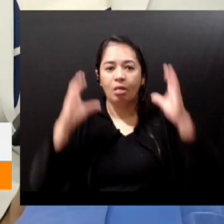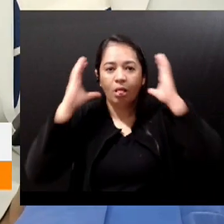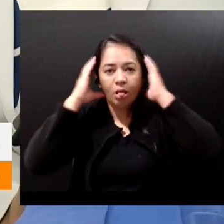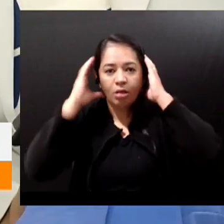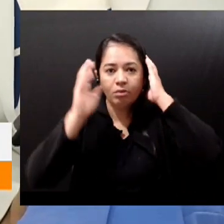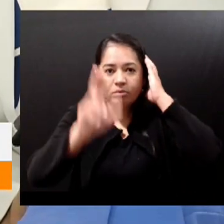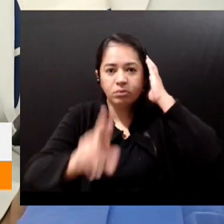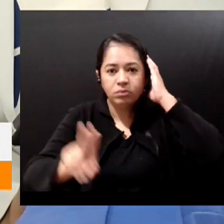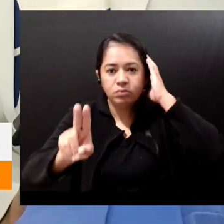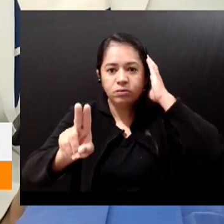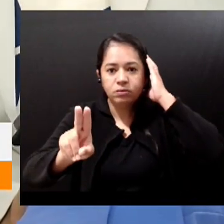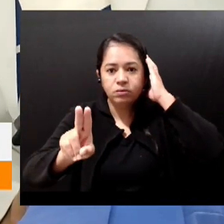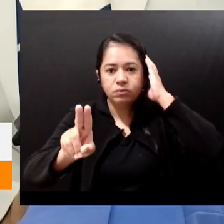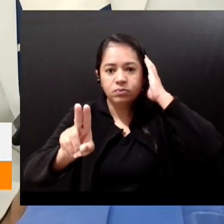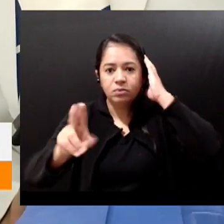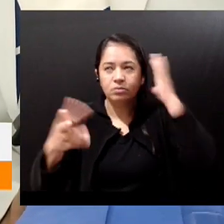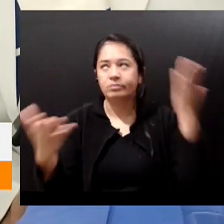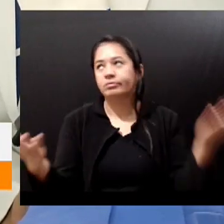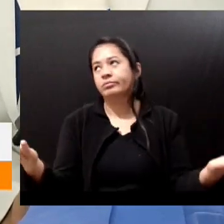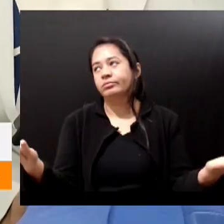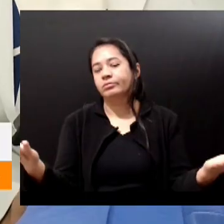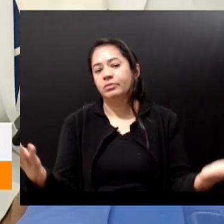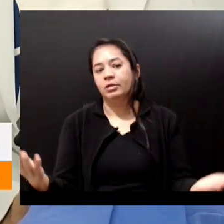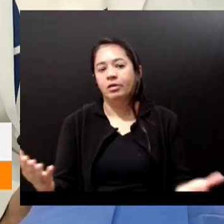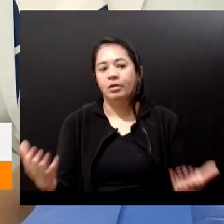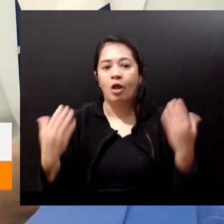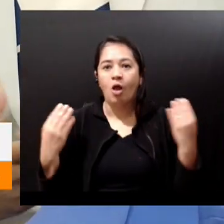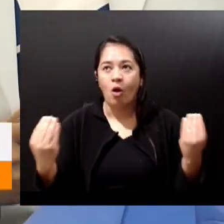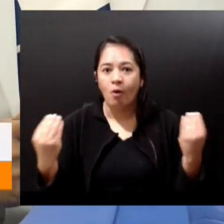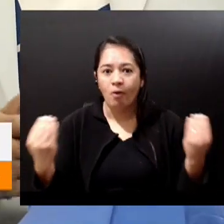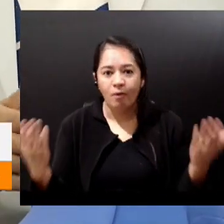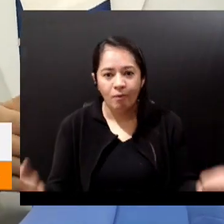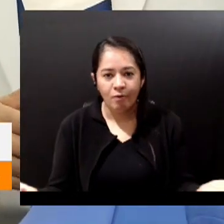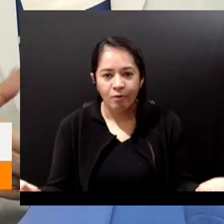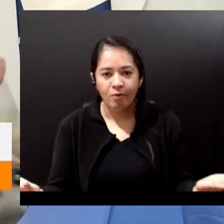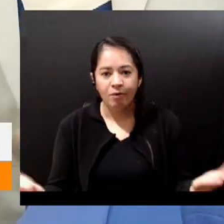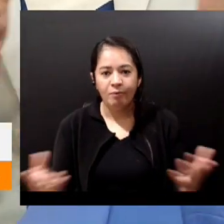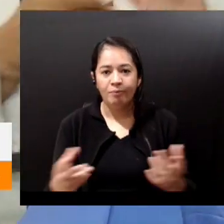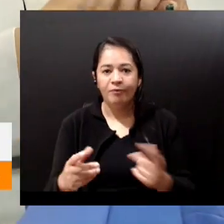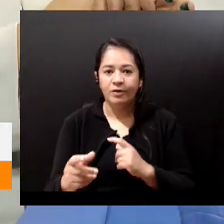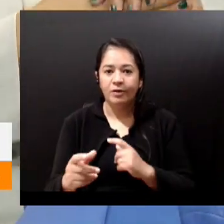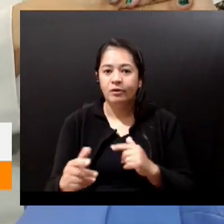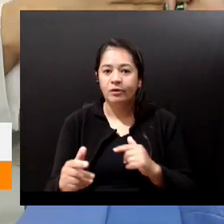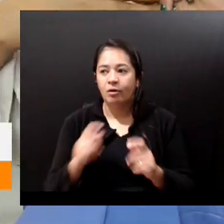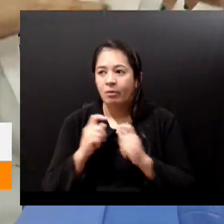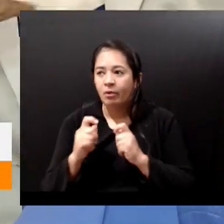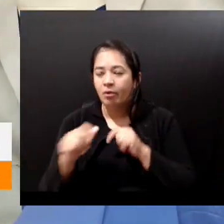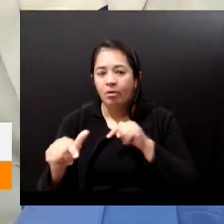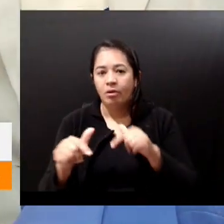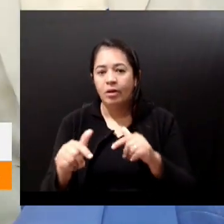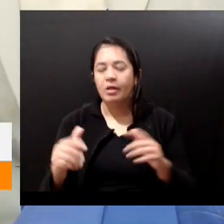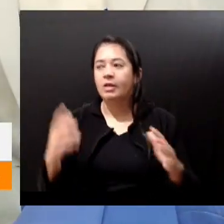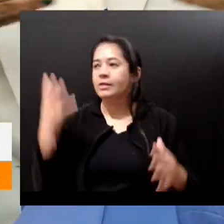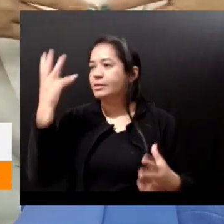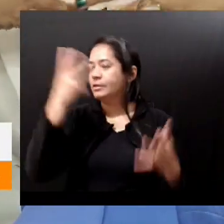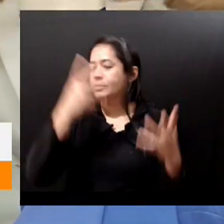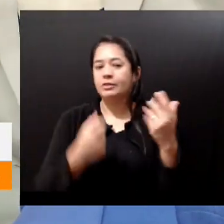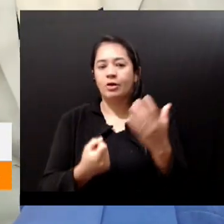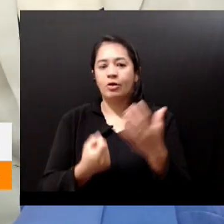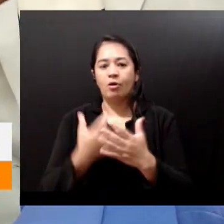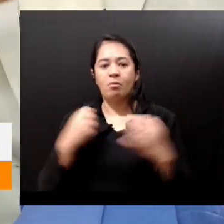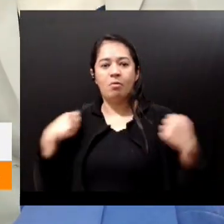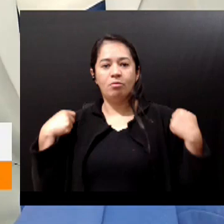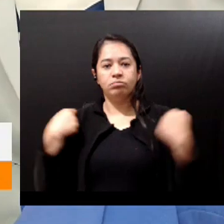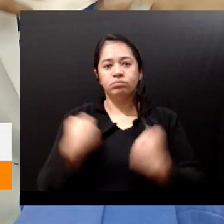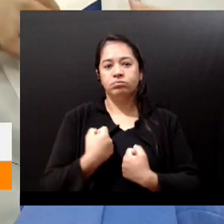em Nárnia, né? Tá onde? Alô, vai fazer uma Uhum. entrevista de Volta, emprego, de repente toda linda comprou lá um terninho ou você menino,